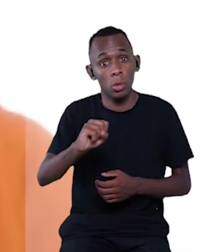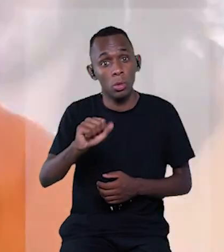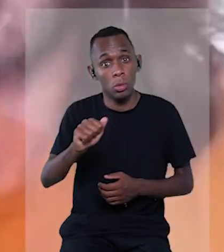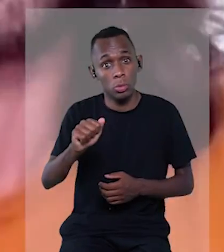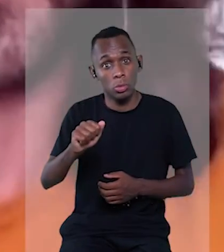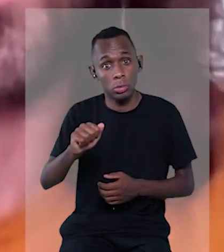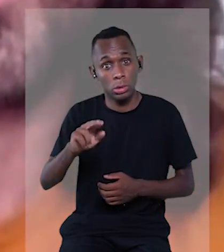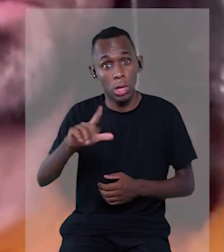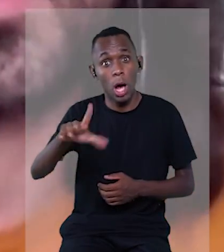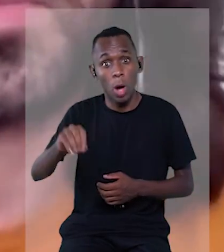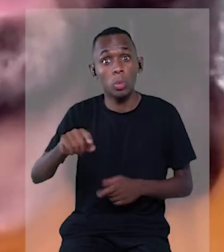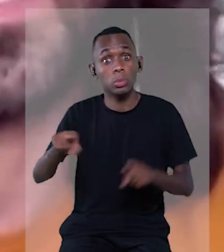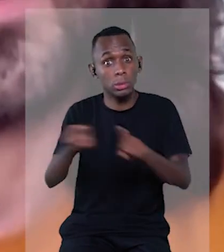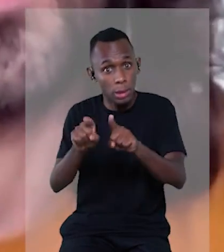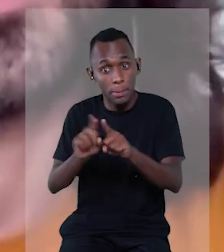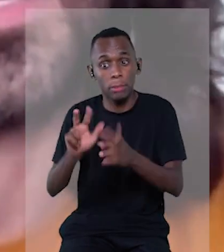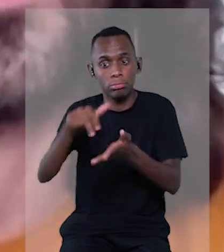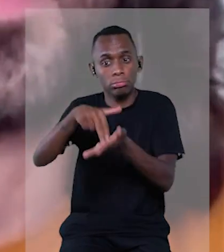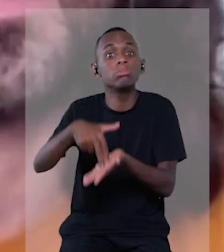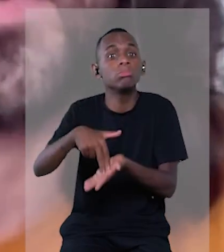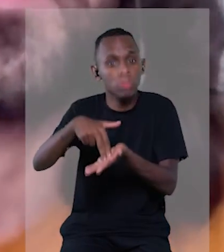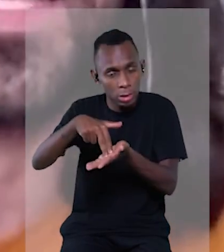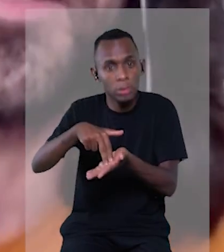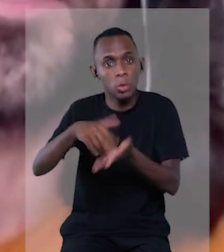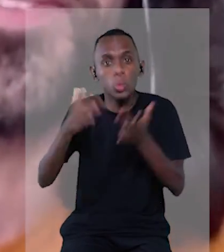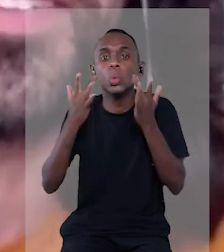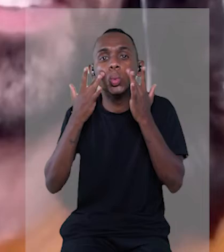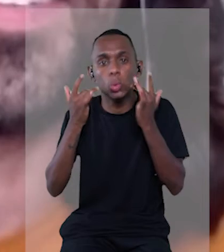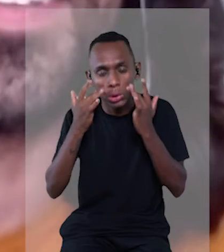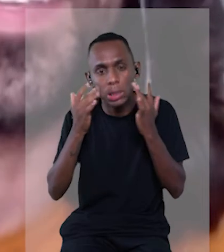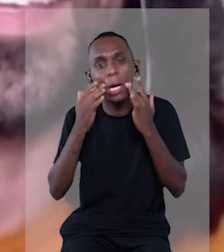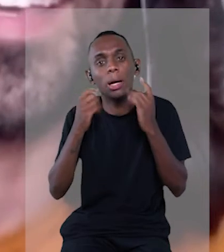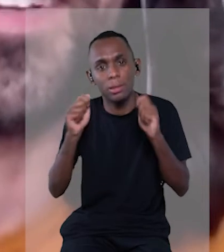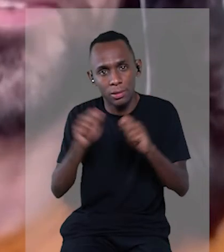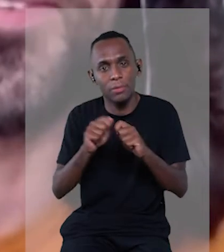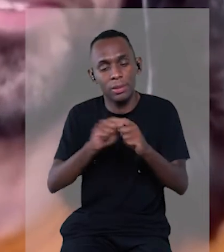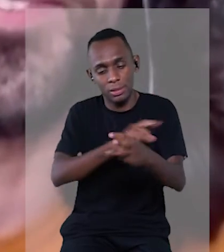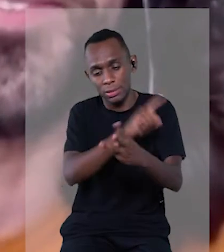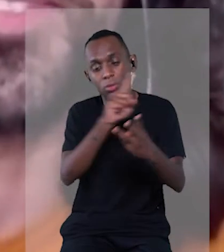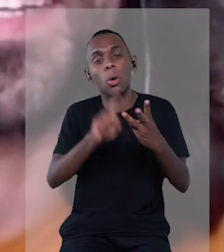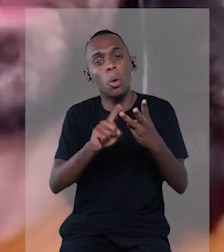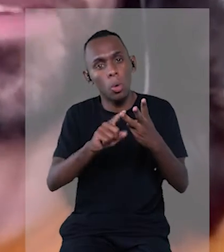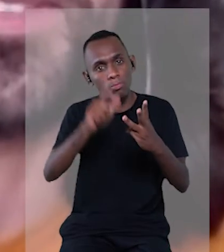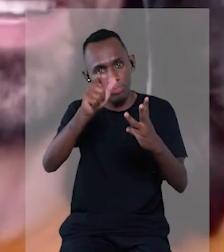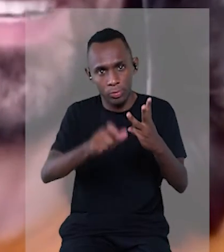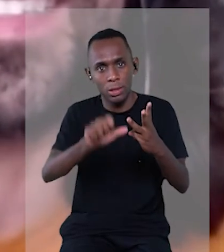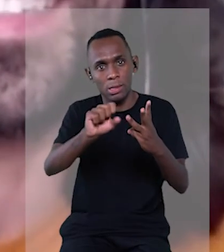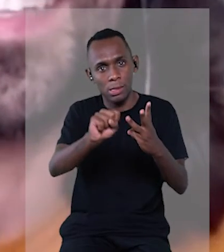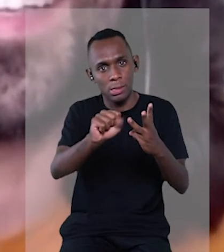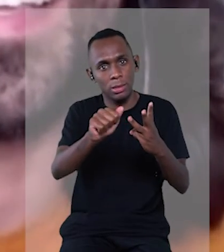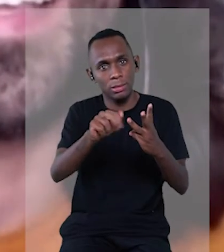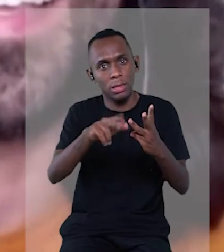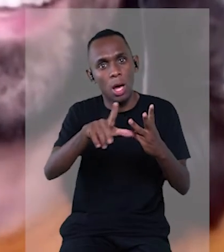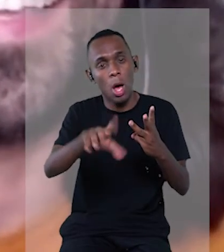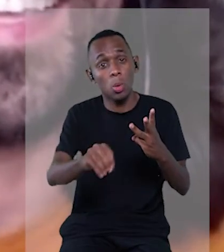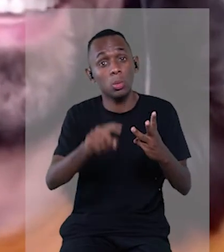no espetáculo, né? O Saulo atua no espetáculo. O Saulo faz o Amado, que é um dos 3